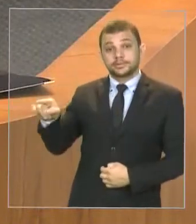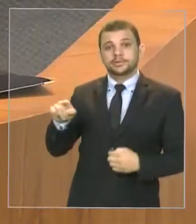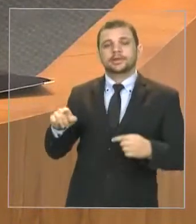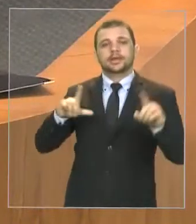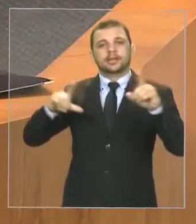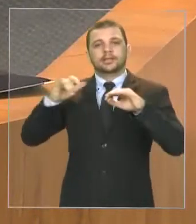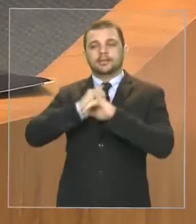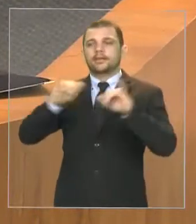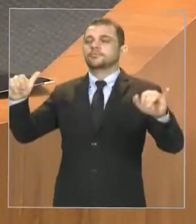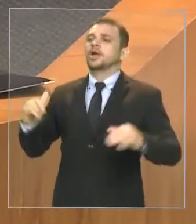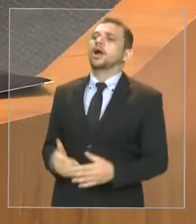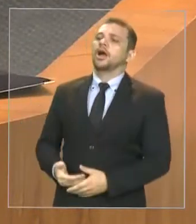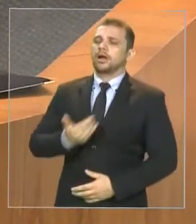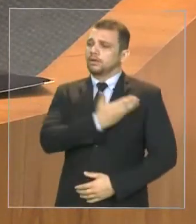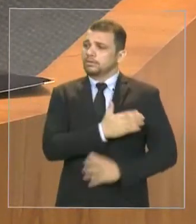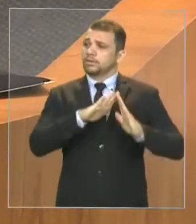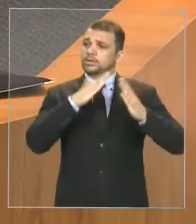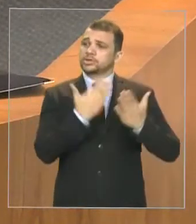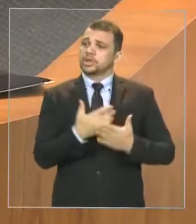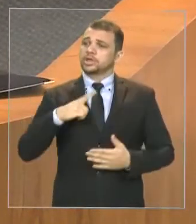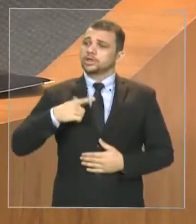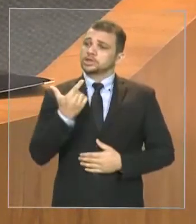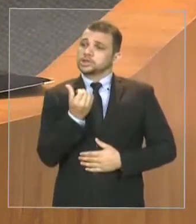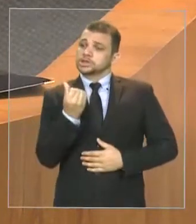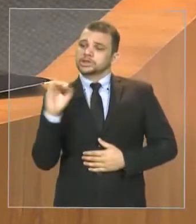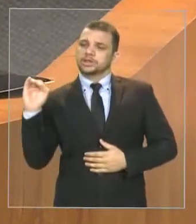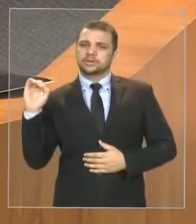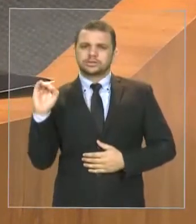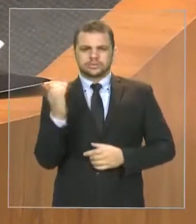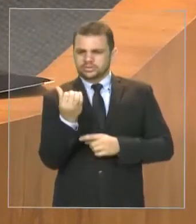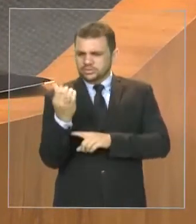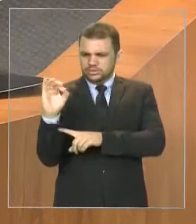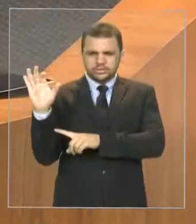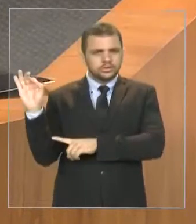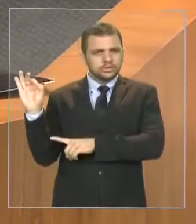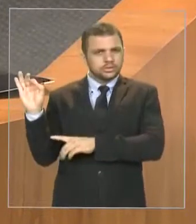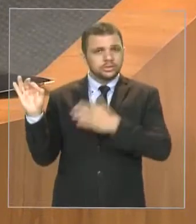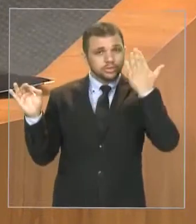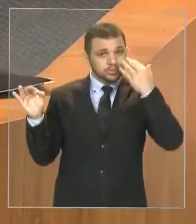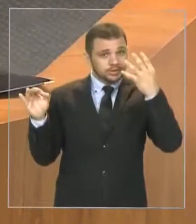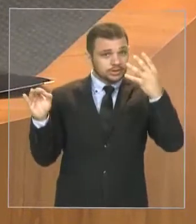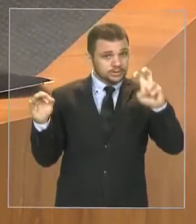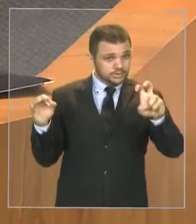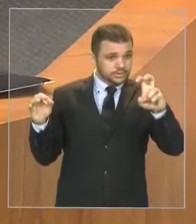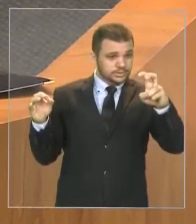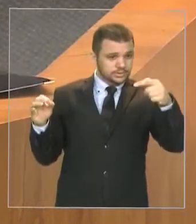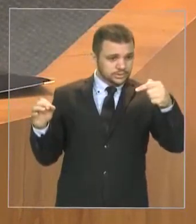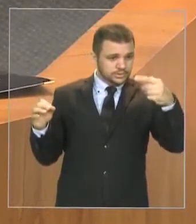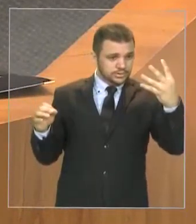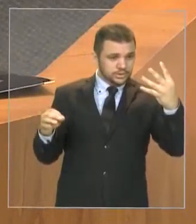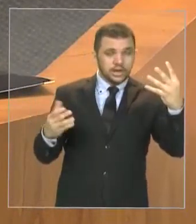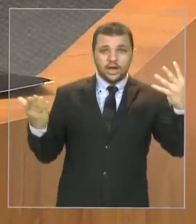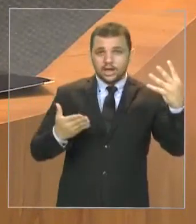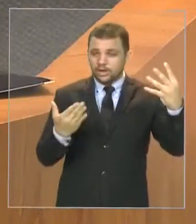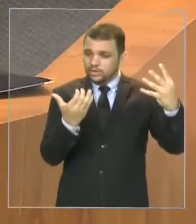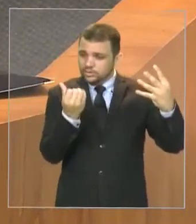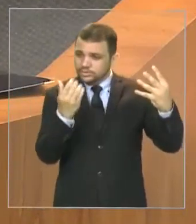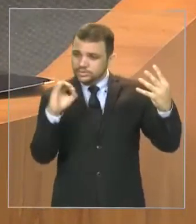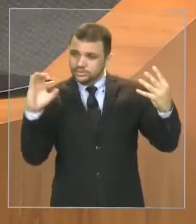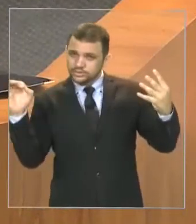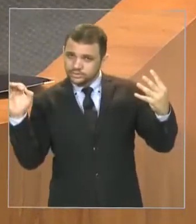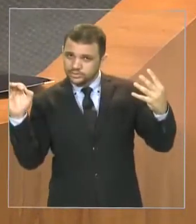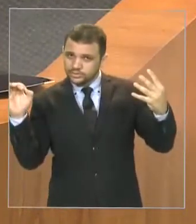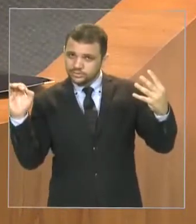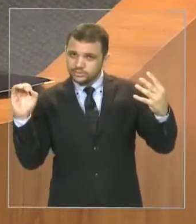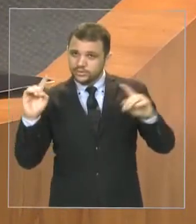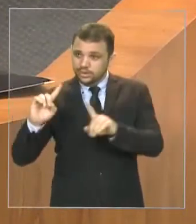para 600 escolas. Governador Flávio Dino, nós hoje fizemos uma indicação para que Vossa Excelência